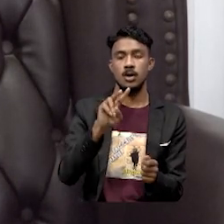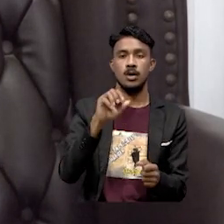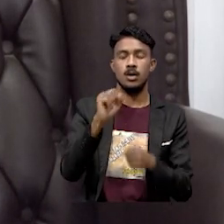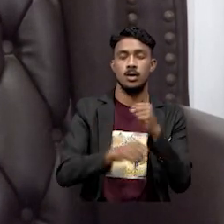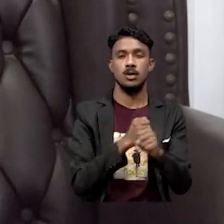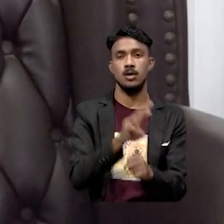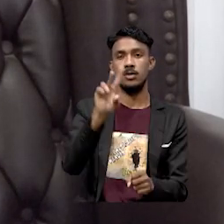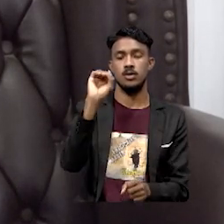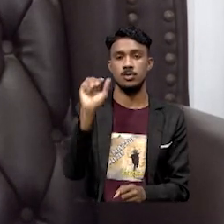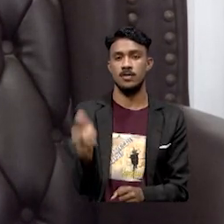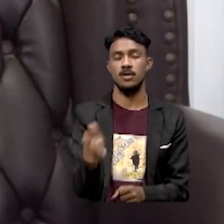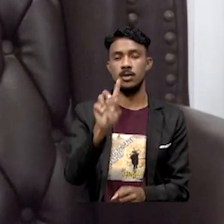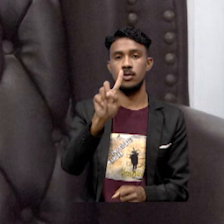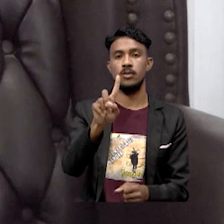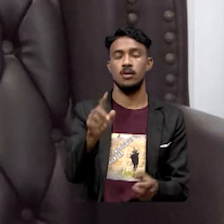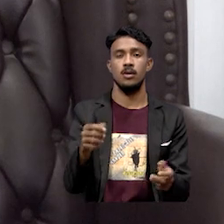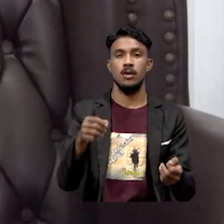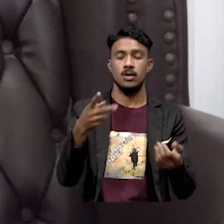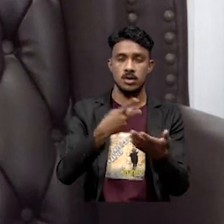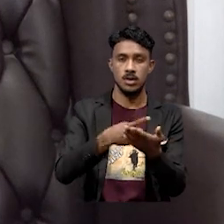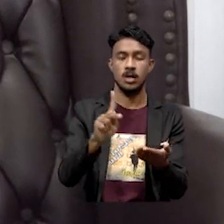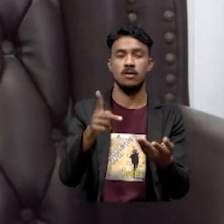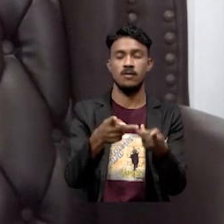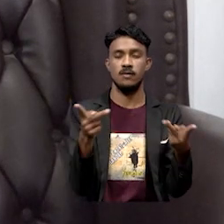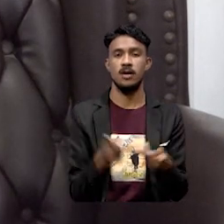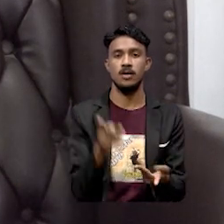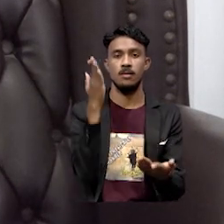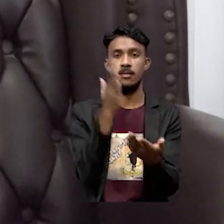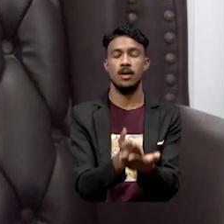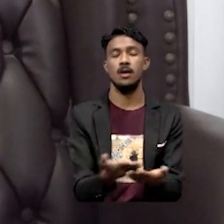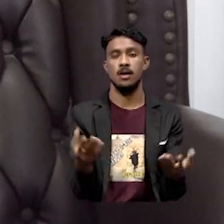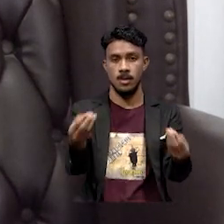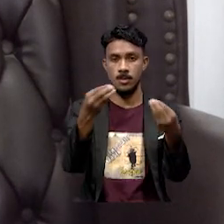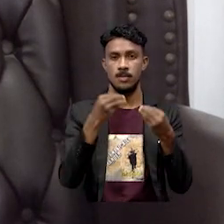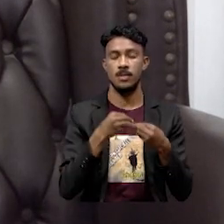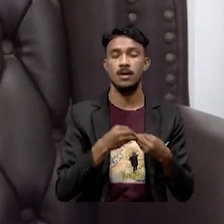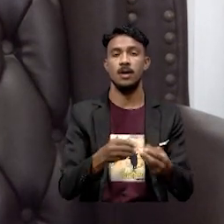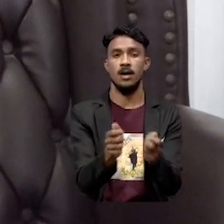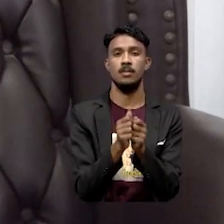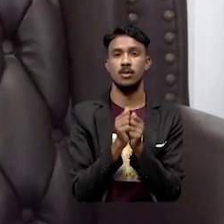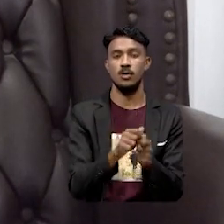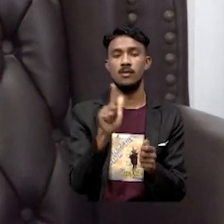2021 inia halo cobrança bastante somente porque taxa na bem mag tamane hamoto